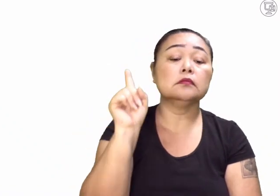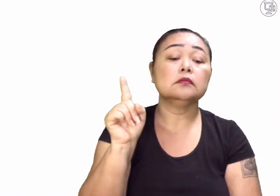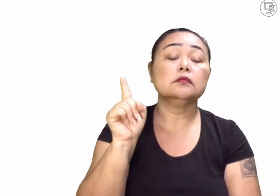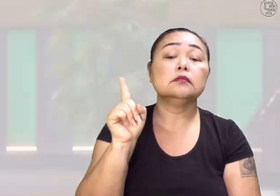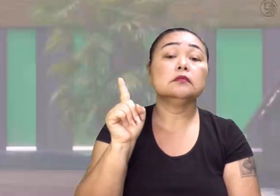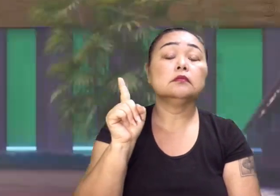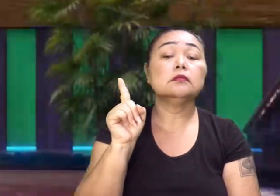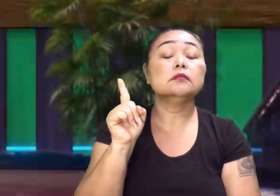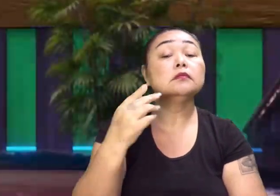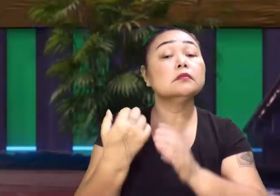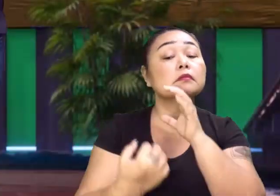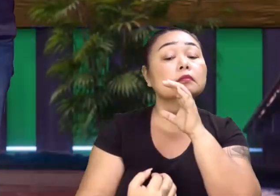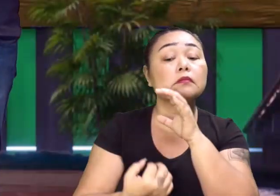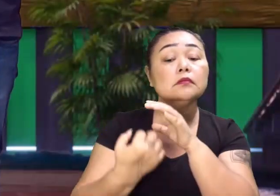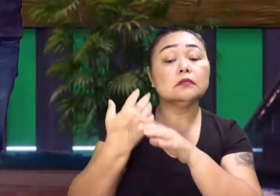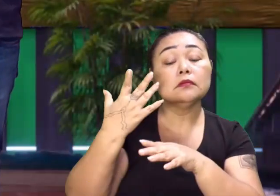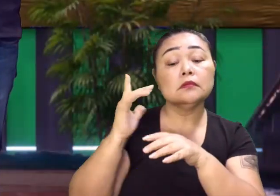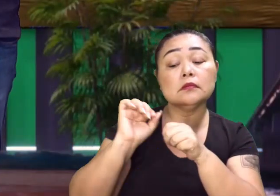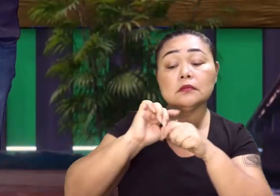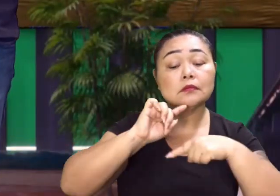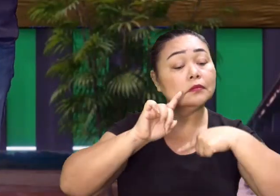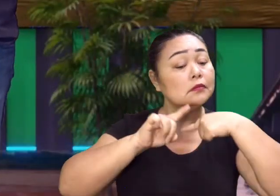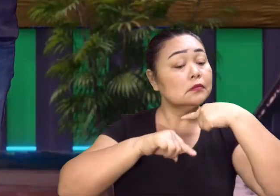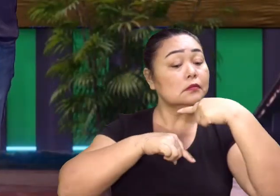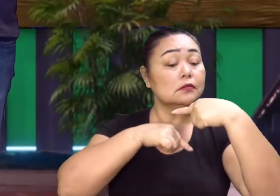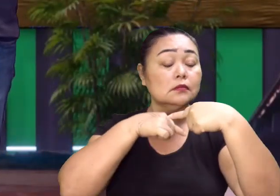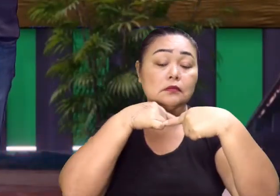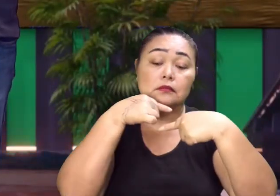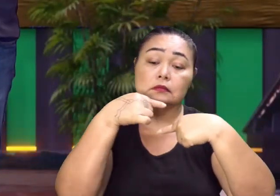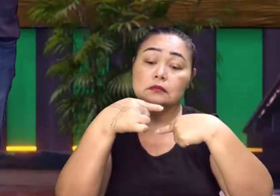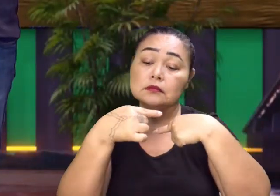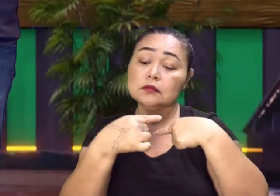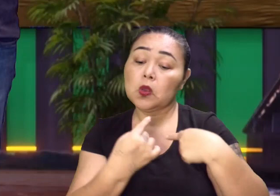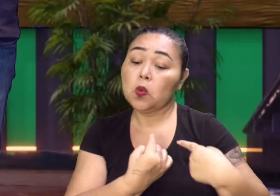ela surge, né, a partir desse processo de